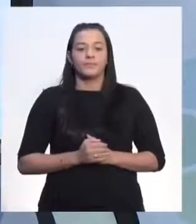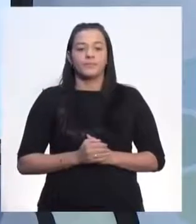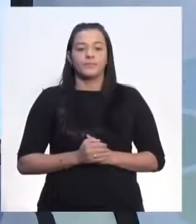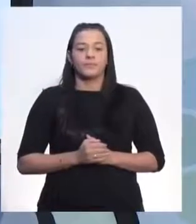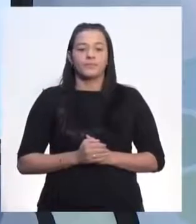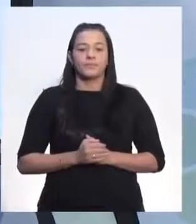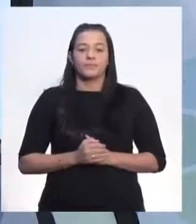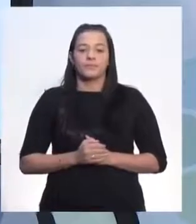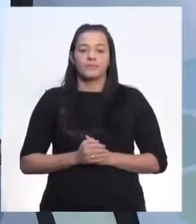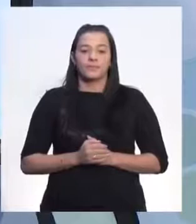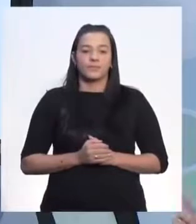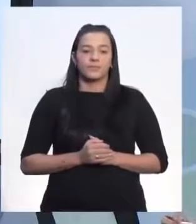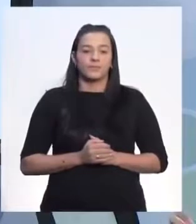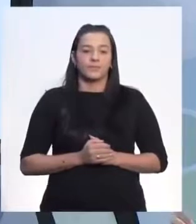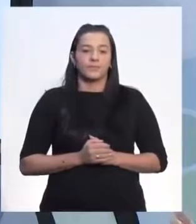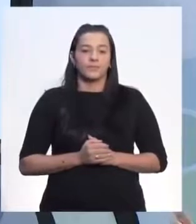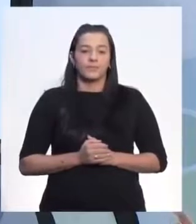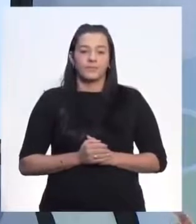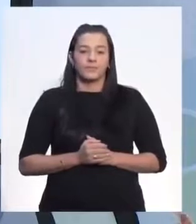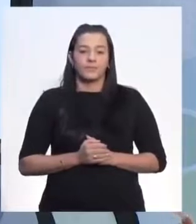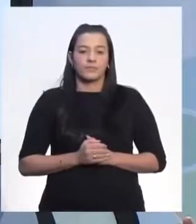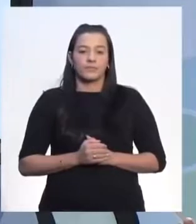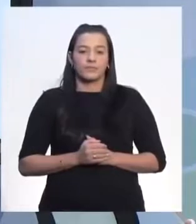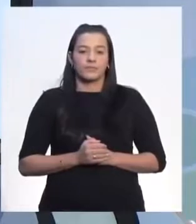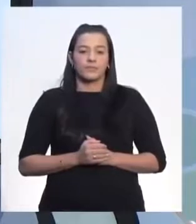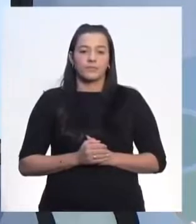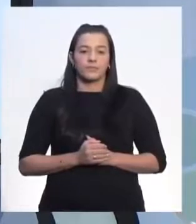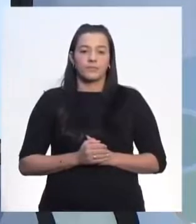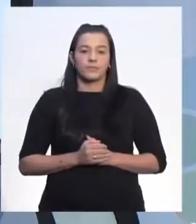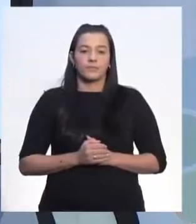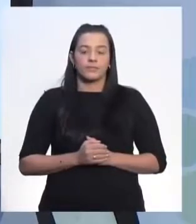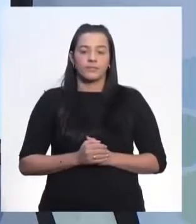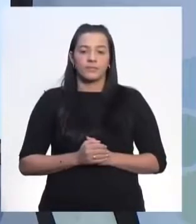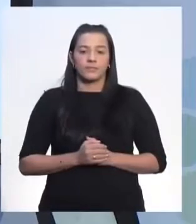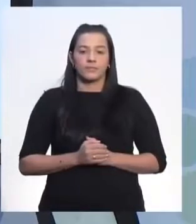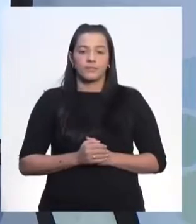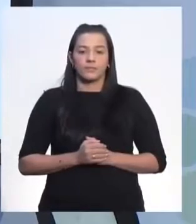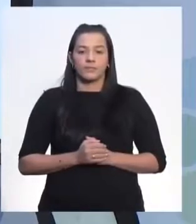55. Então, eu vou ter... Vamos fazer a continha aqui?